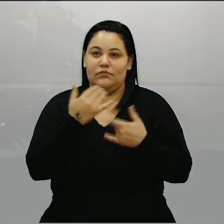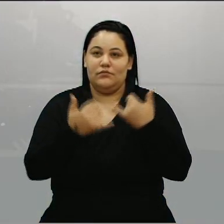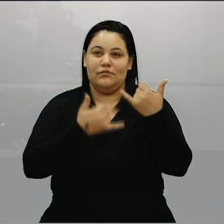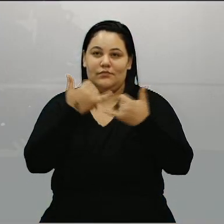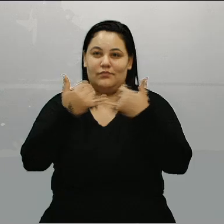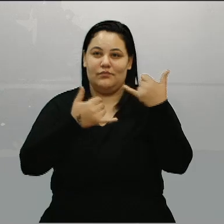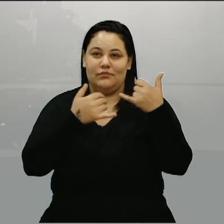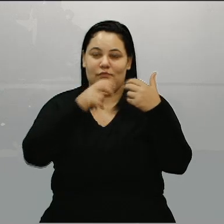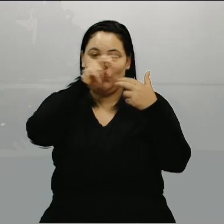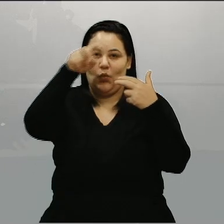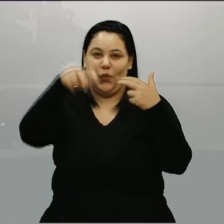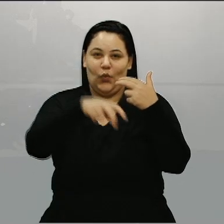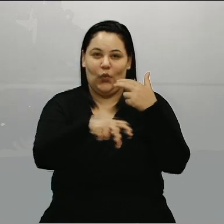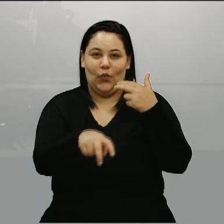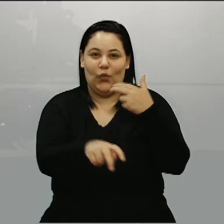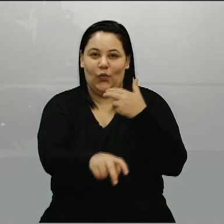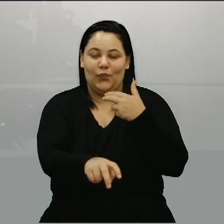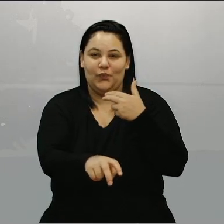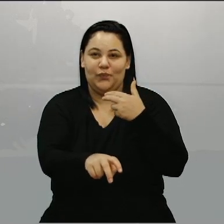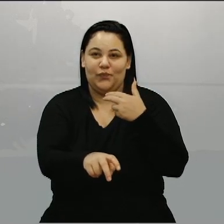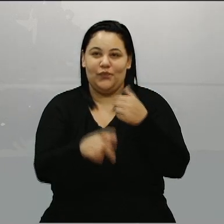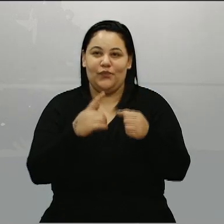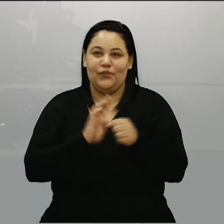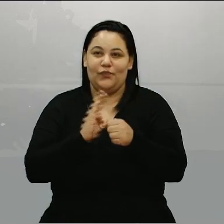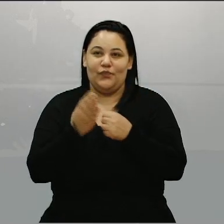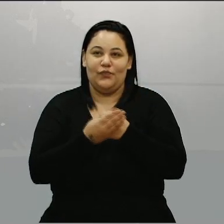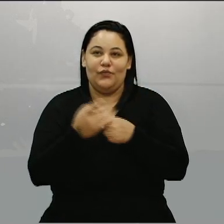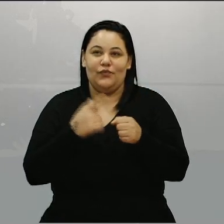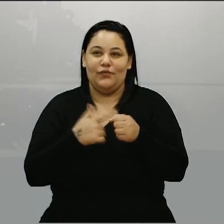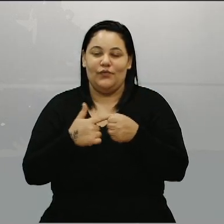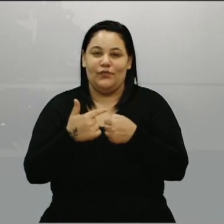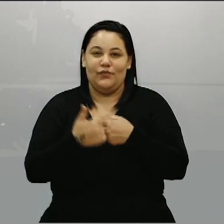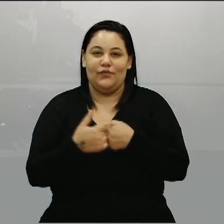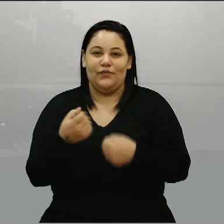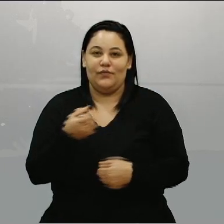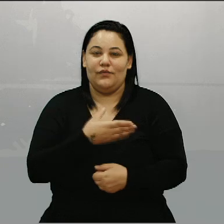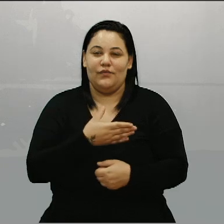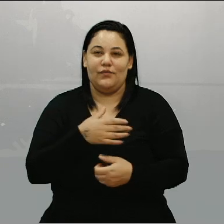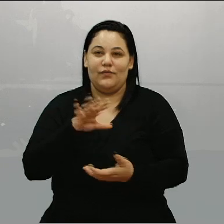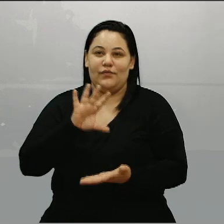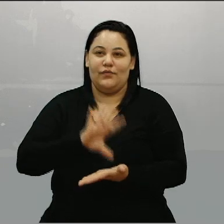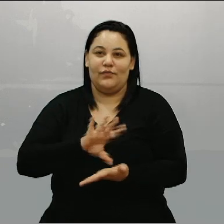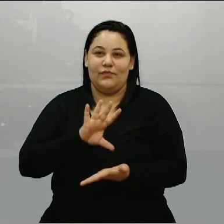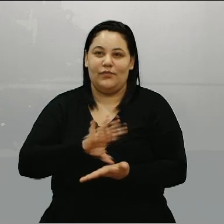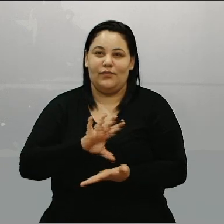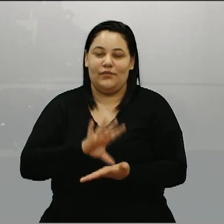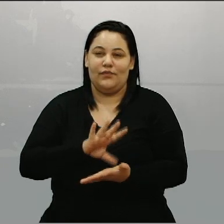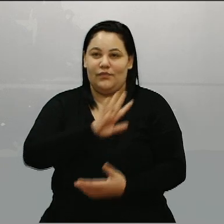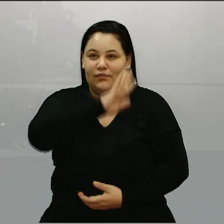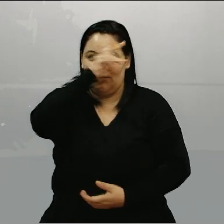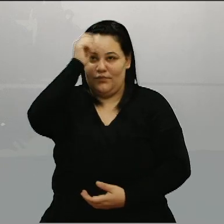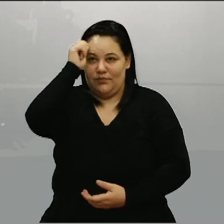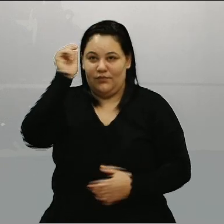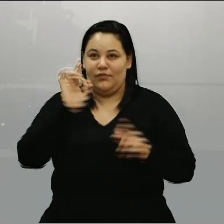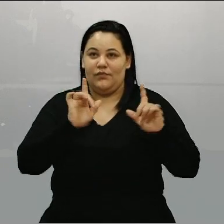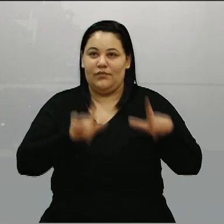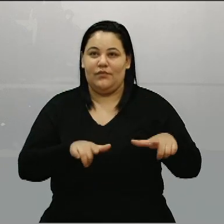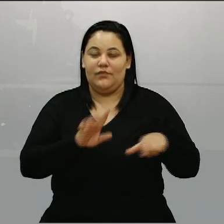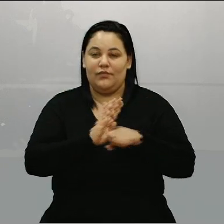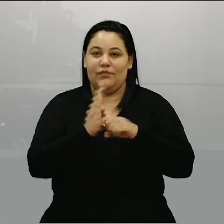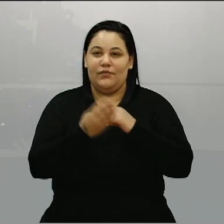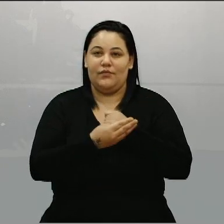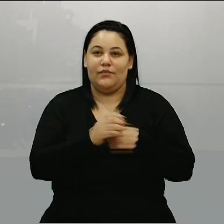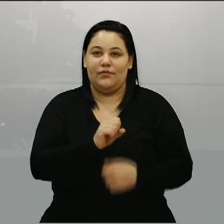no bairro Cidade Nova, e na Praça Municipal Ernesto Bernardi, localizada no bairro